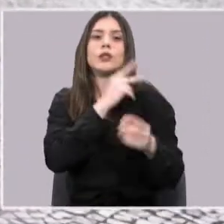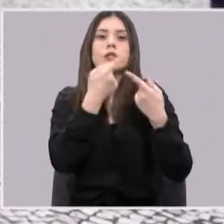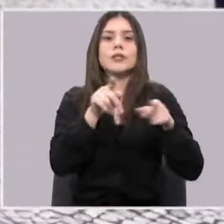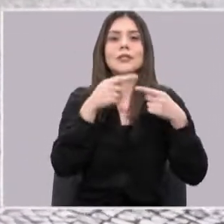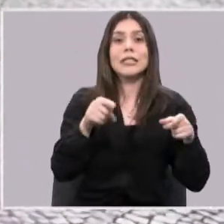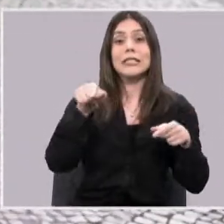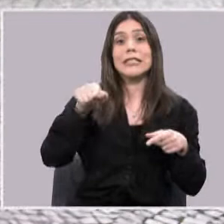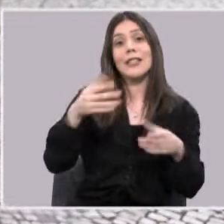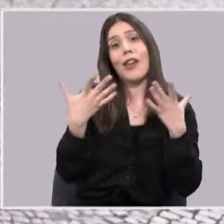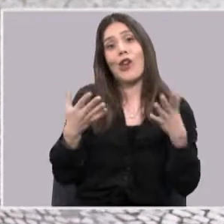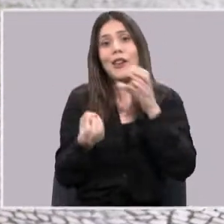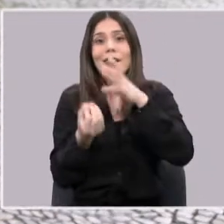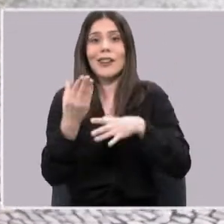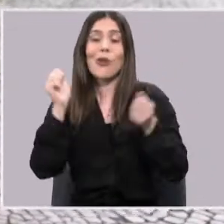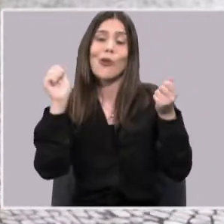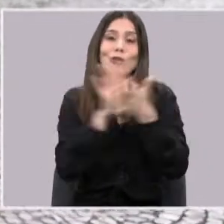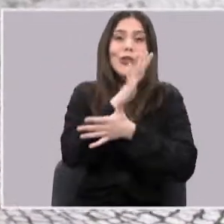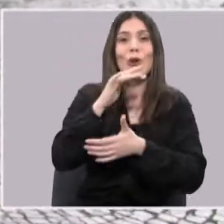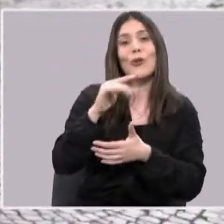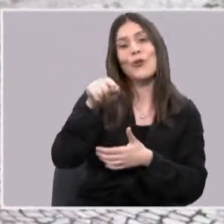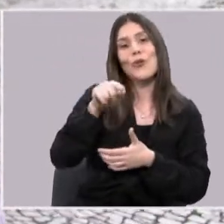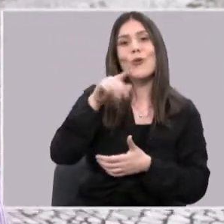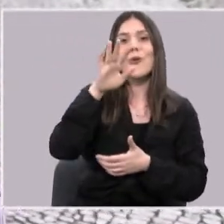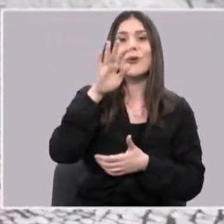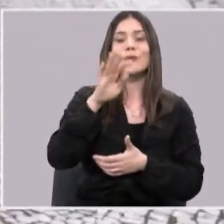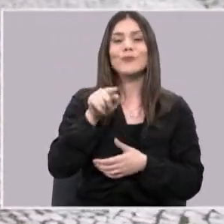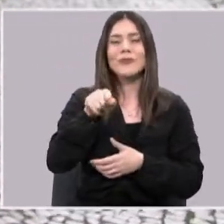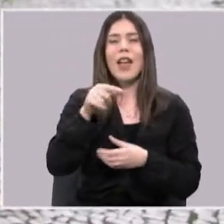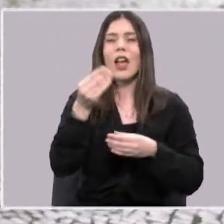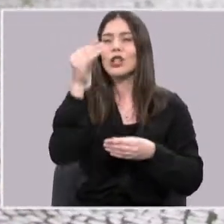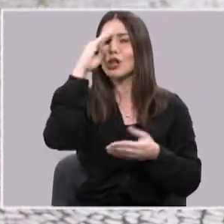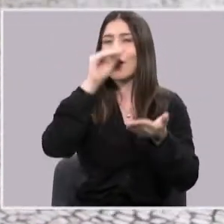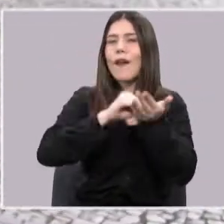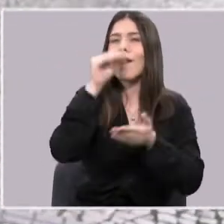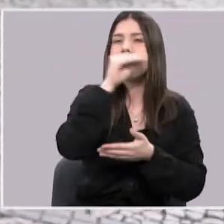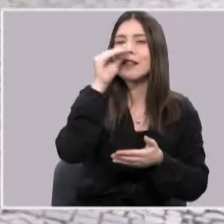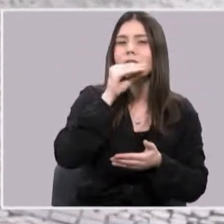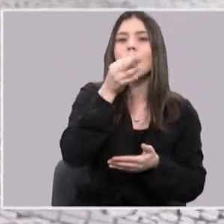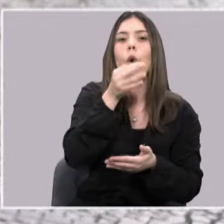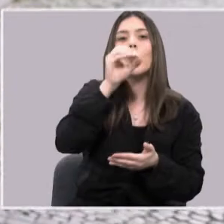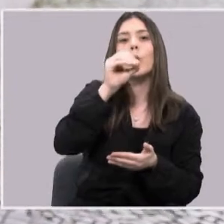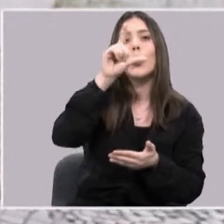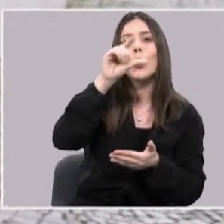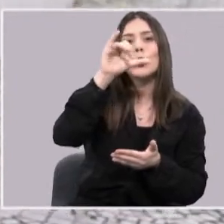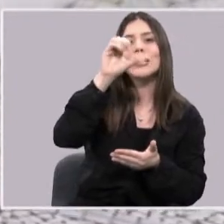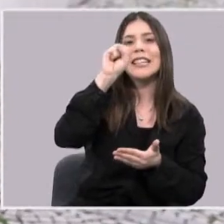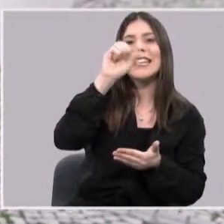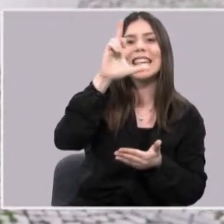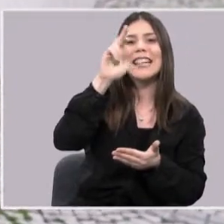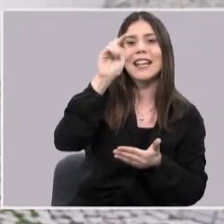a sua ambição levou-o mais longe e criou um novo jornal digital português que detecta fake news. Vamos conhecer o Polígrafo.